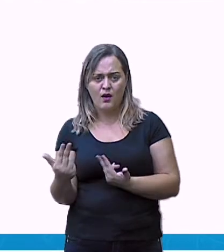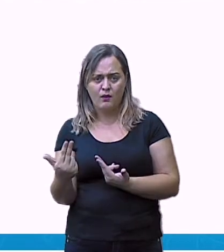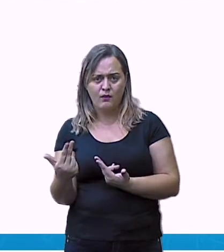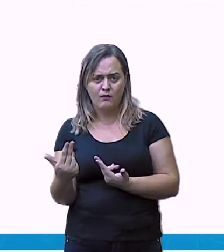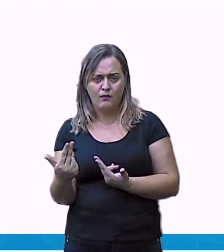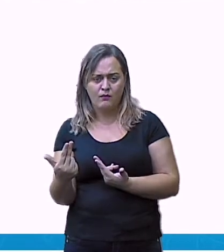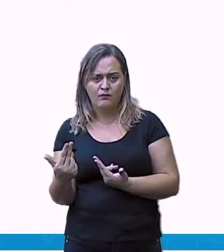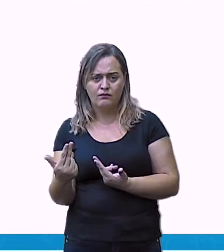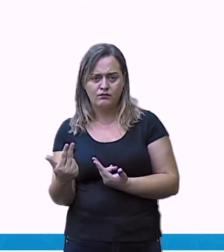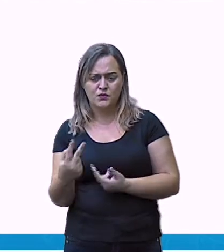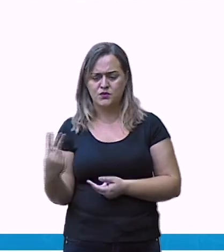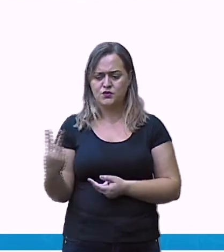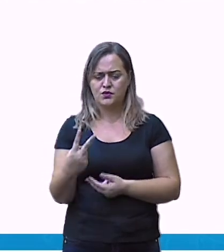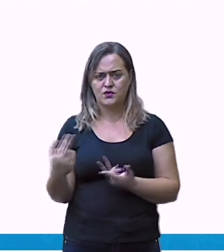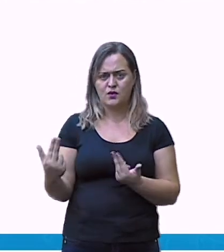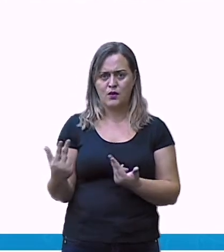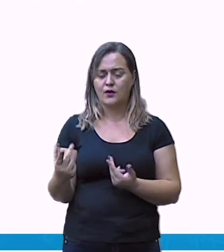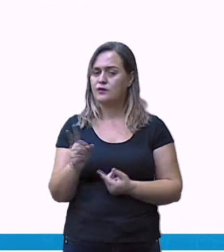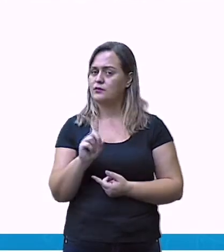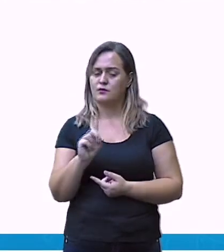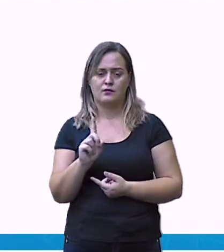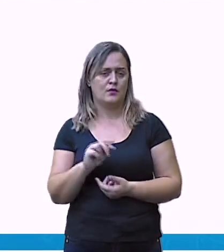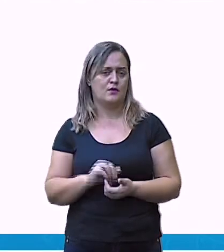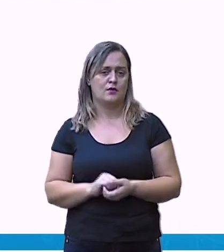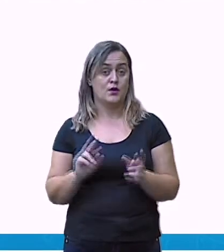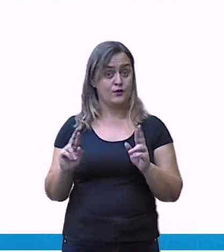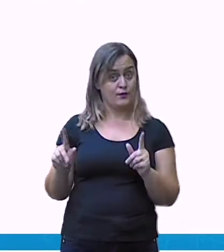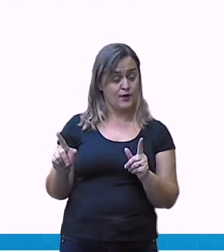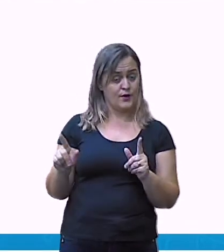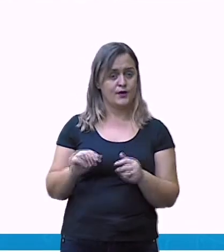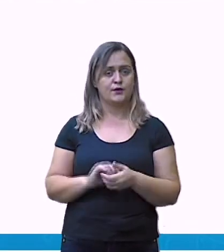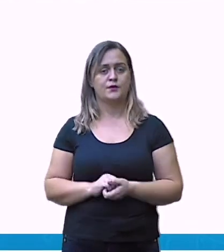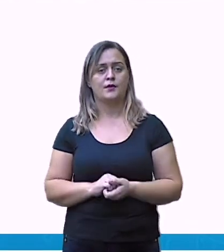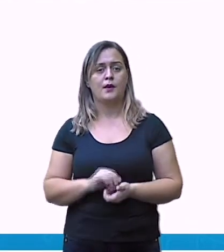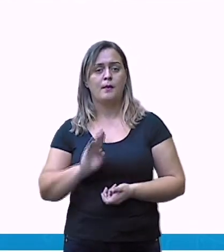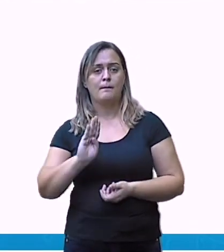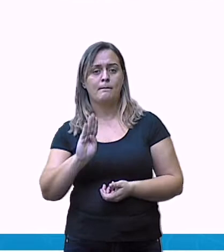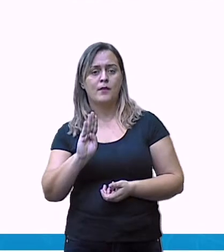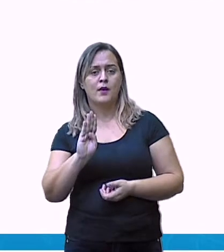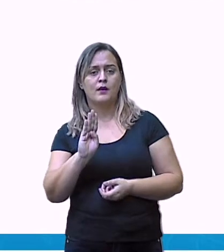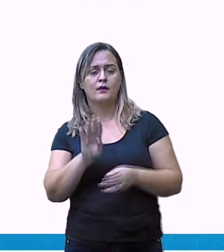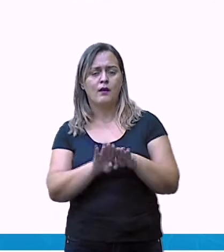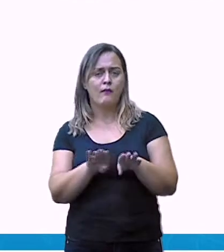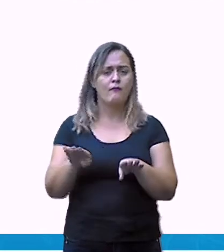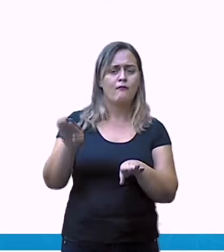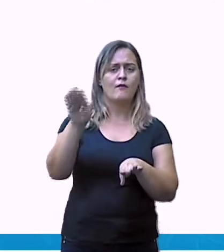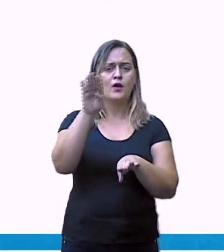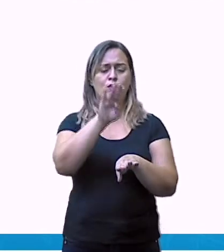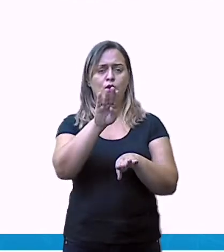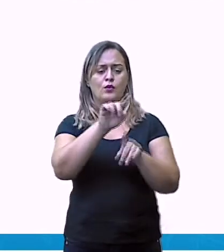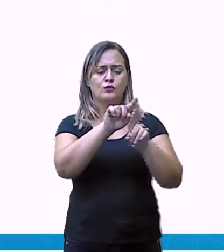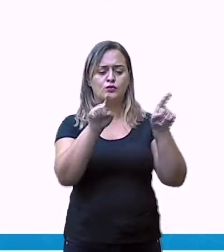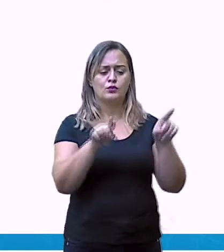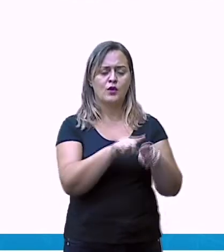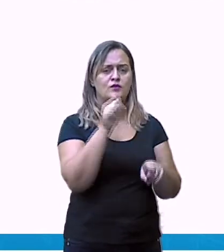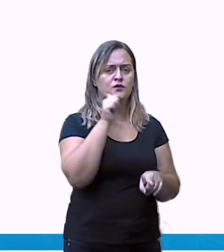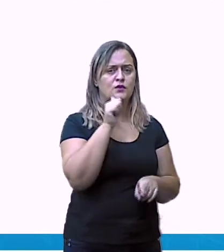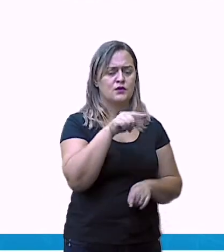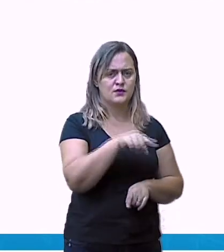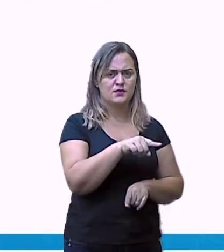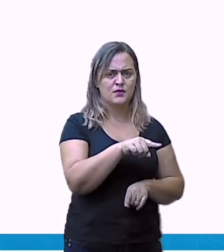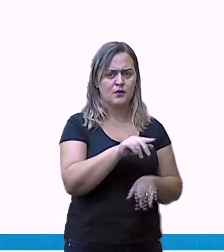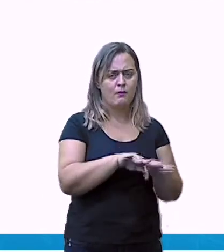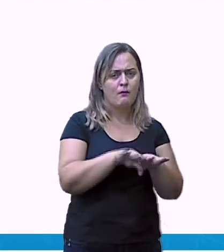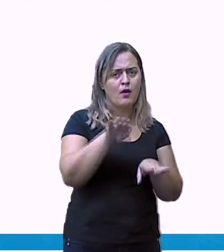têm 14%, meninos 22%. É maior no gráfico das meninas? Também não, pois 14